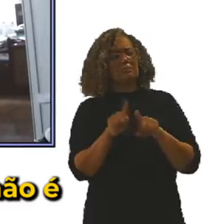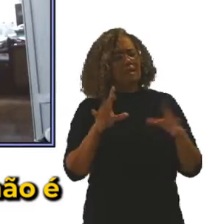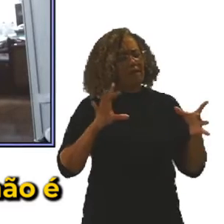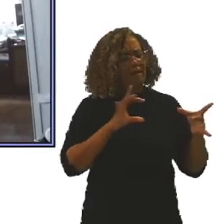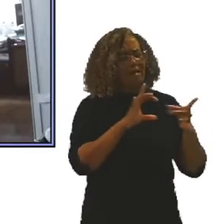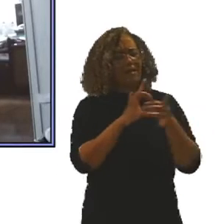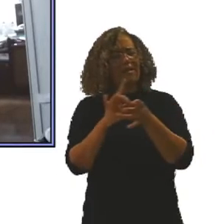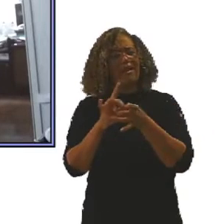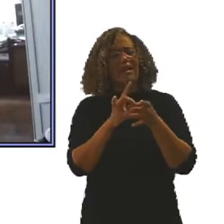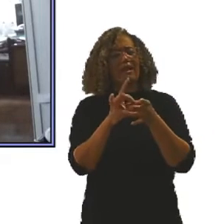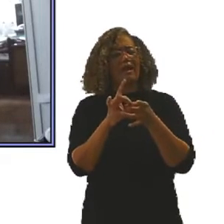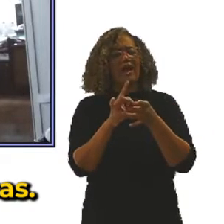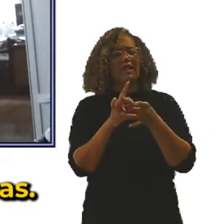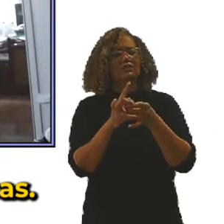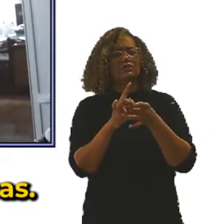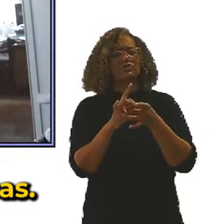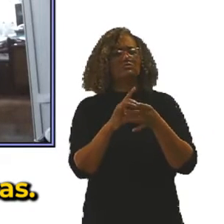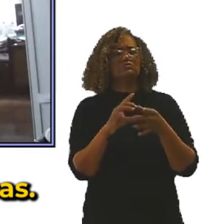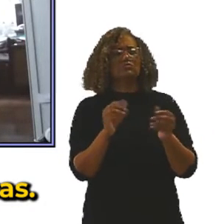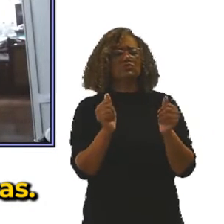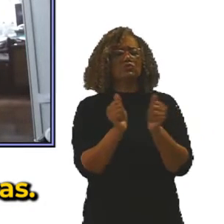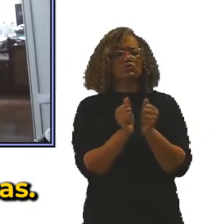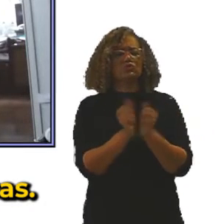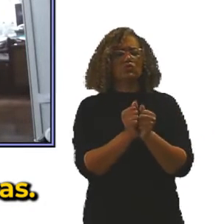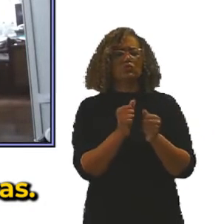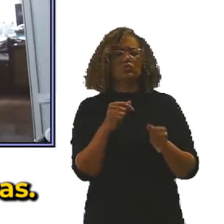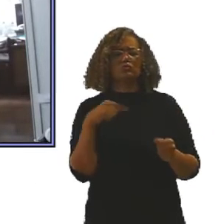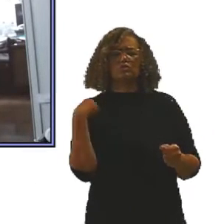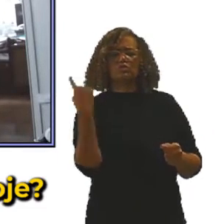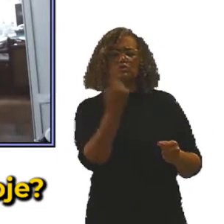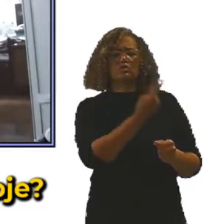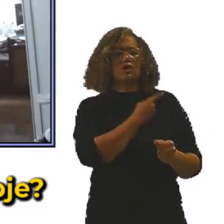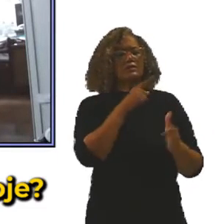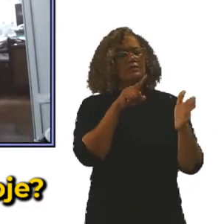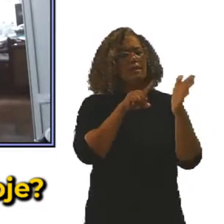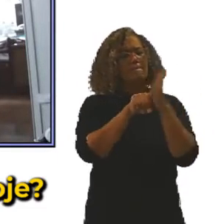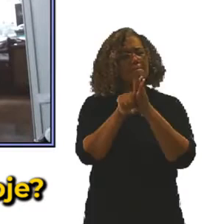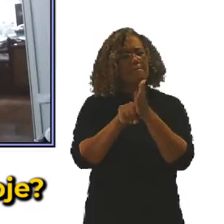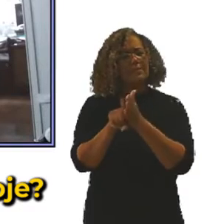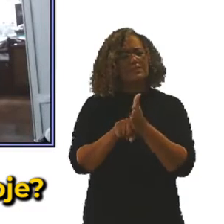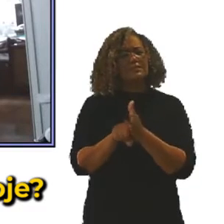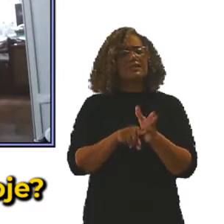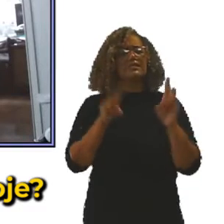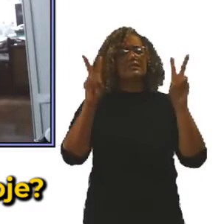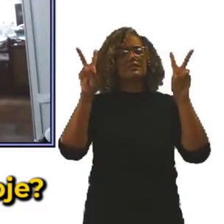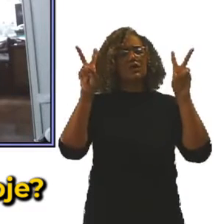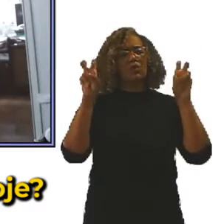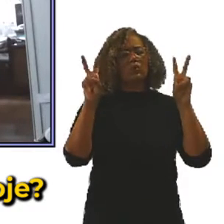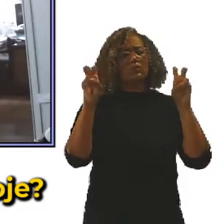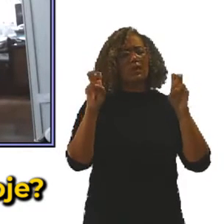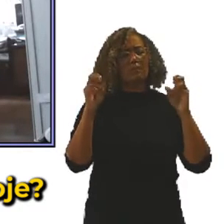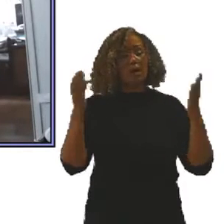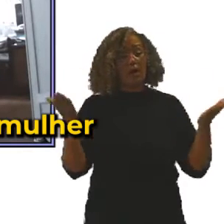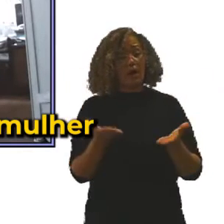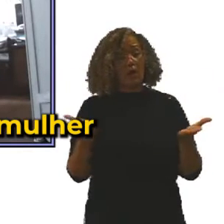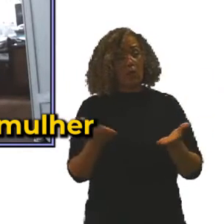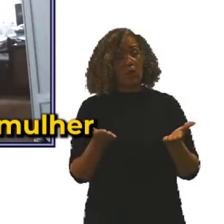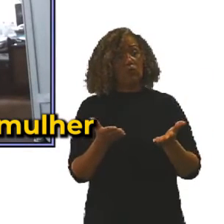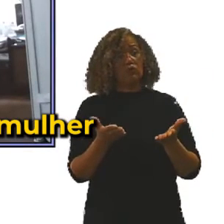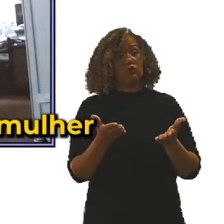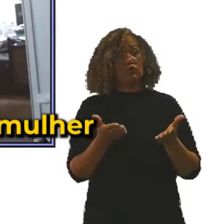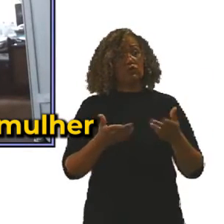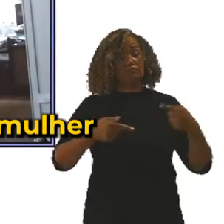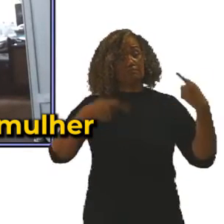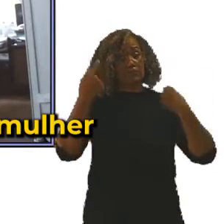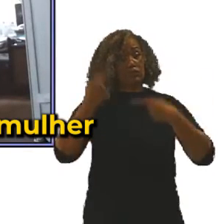interligado, não é? Interligado às nossas linhas de pesquisas com o tema que vamos debater aqui hoje, que